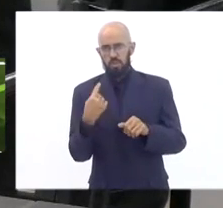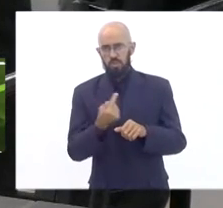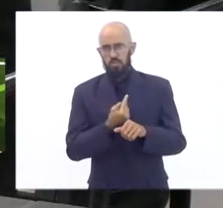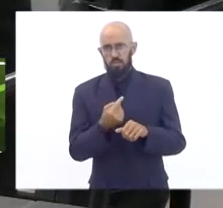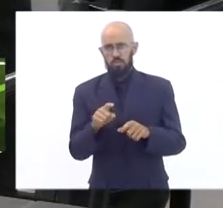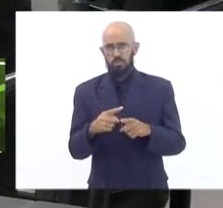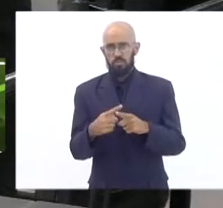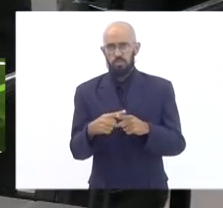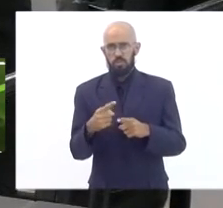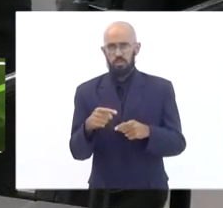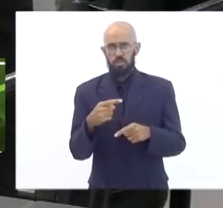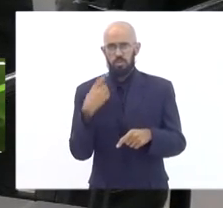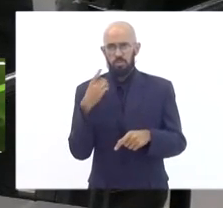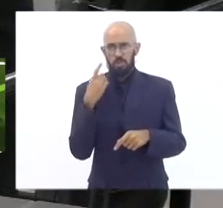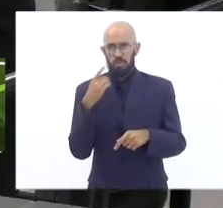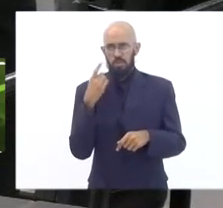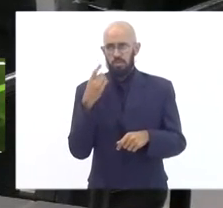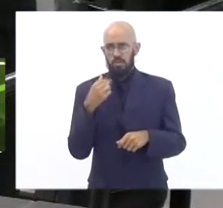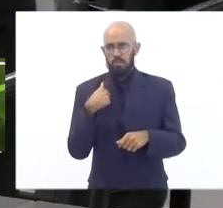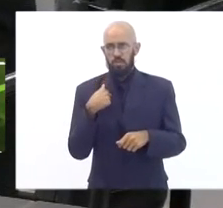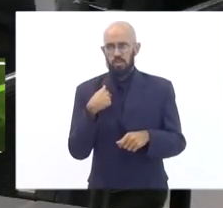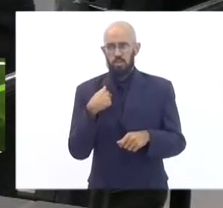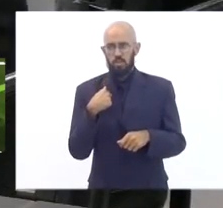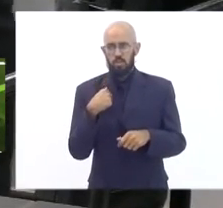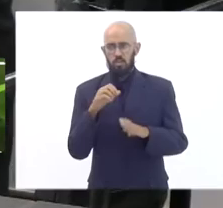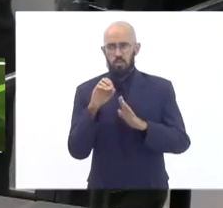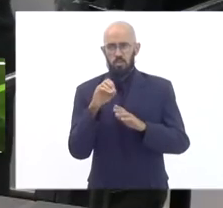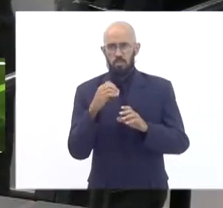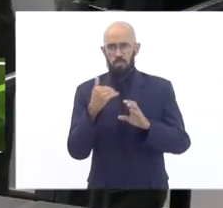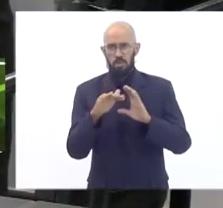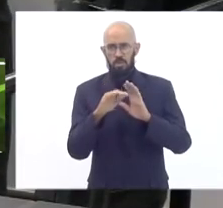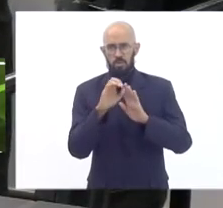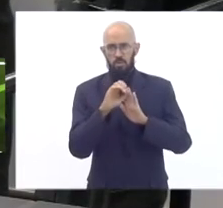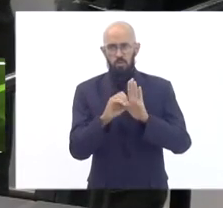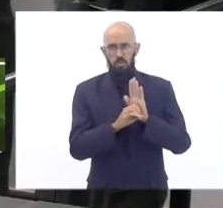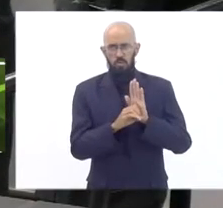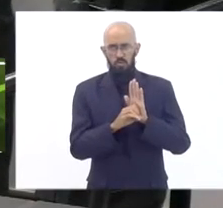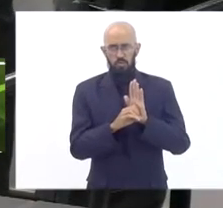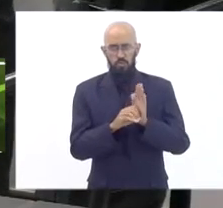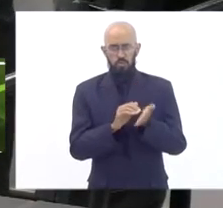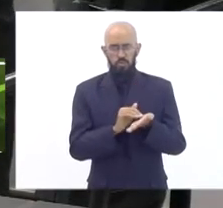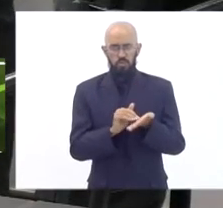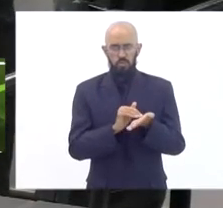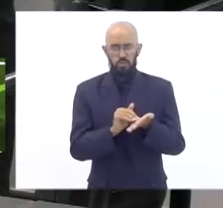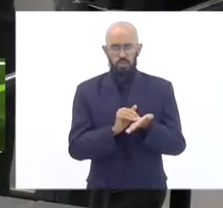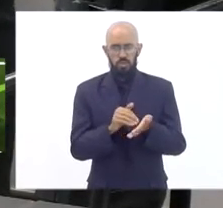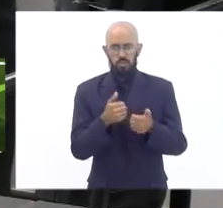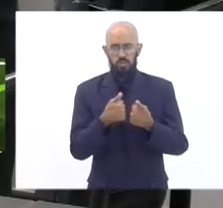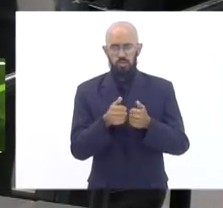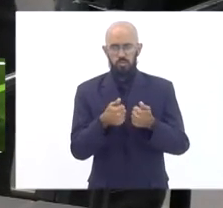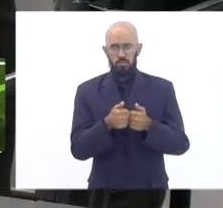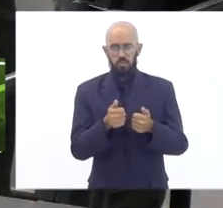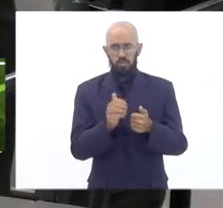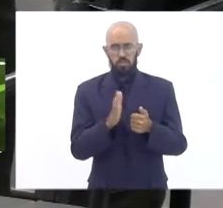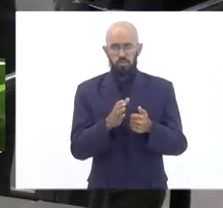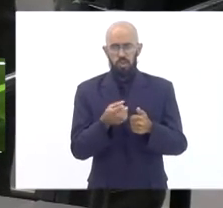deputada, eu oficiei a Secretaria de Transporte já há algum tempo, quando é que eles iam licitar